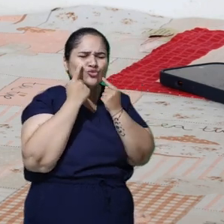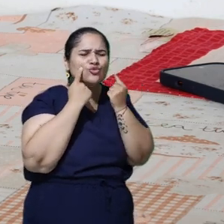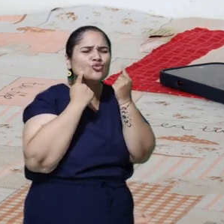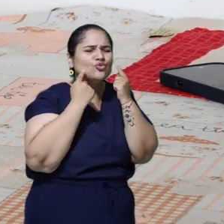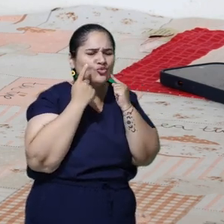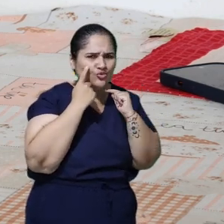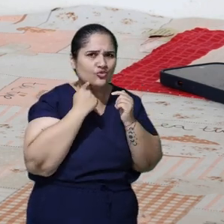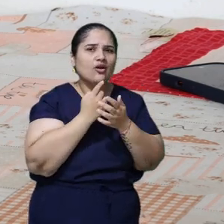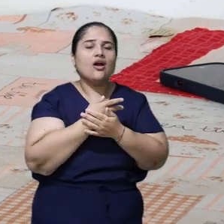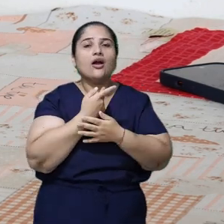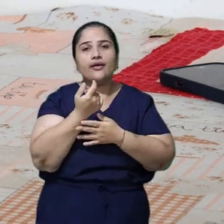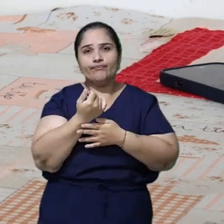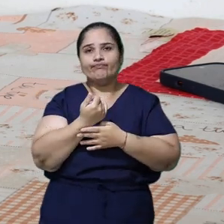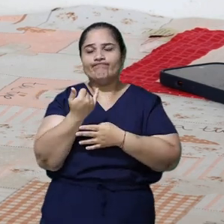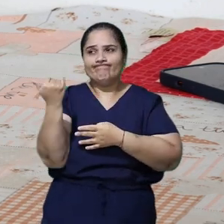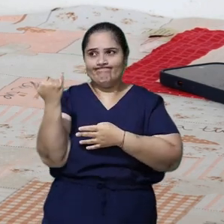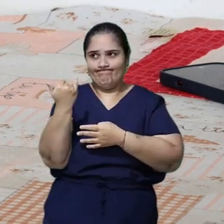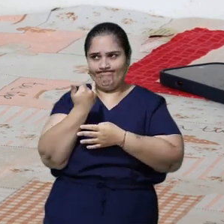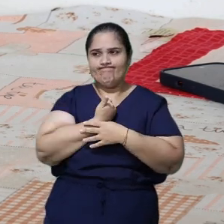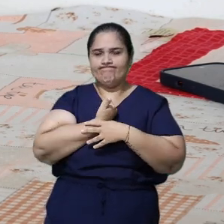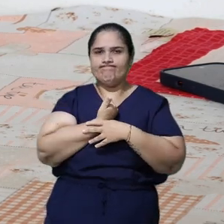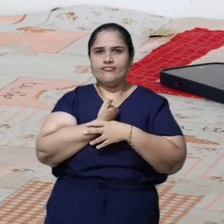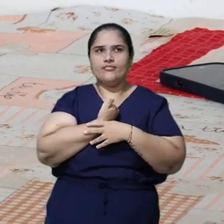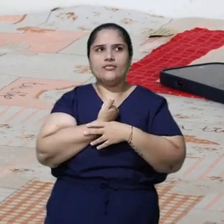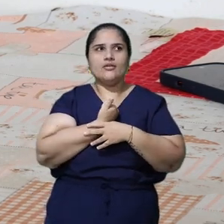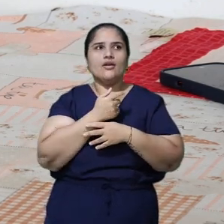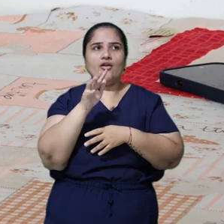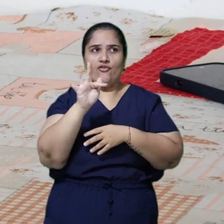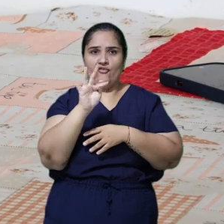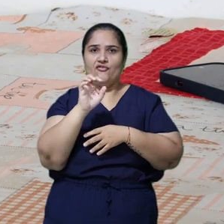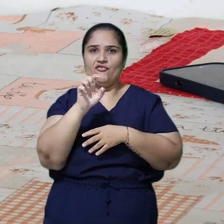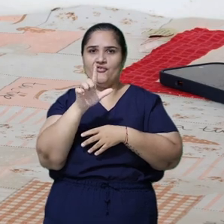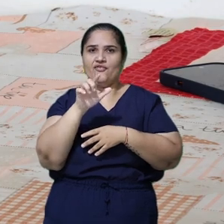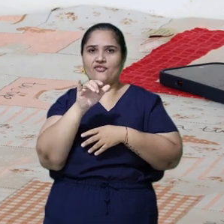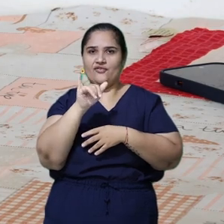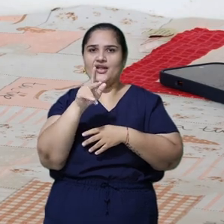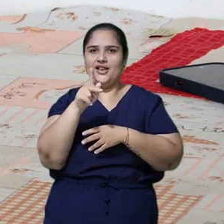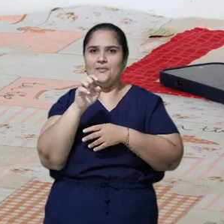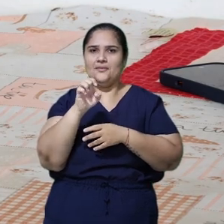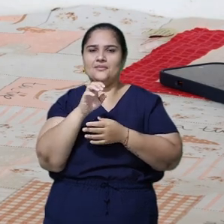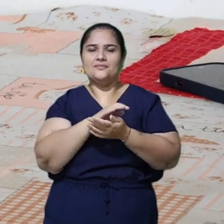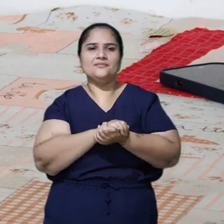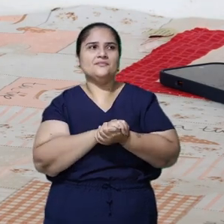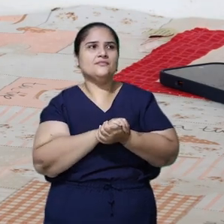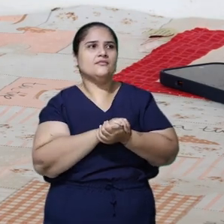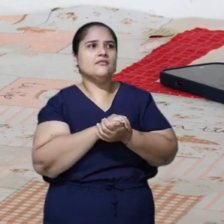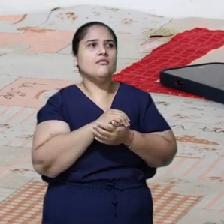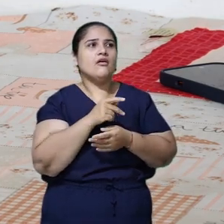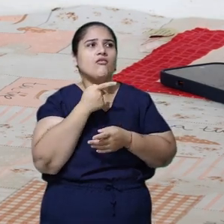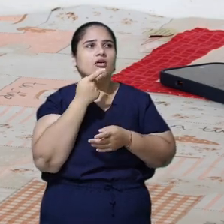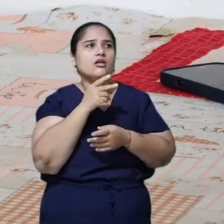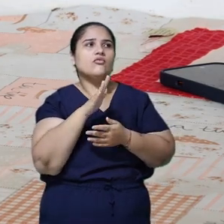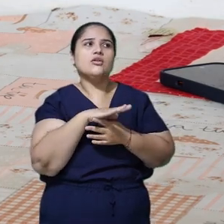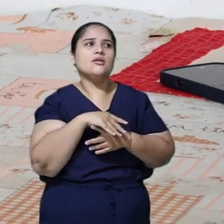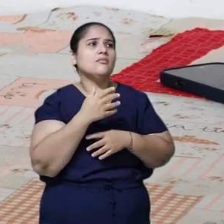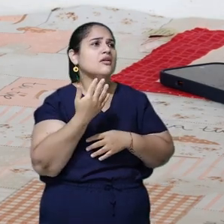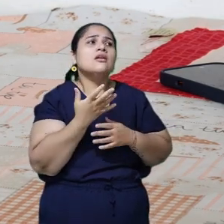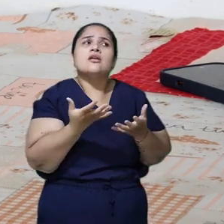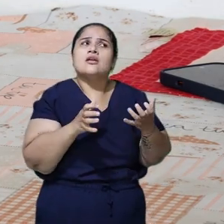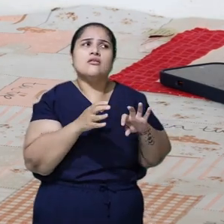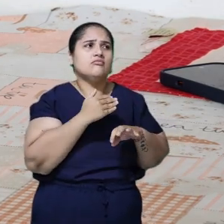ela falou assim pra mim: Felipe, porque ela me chama de Felipe, né? Ela: Felipe, eu não quero